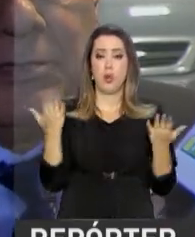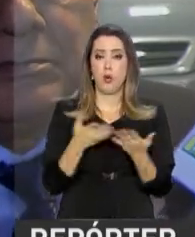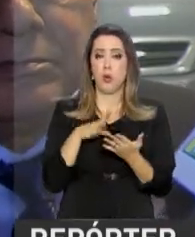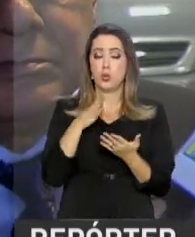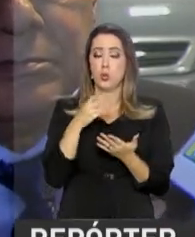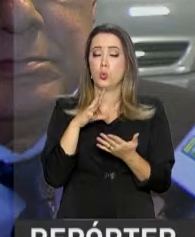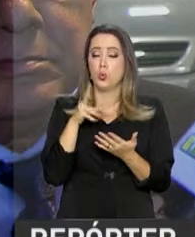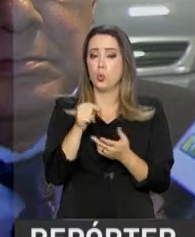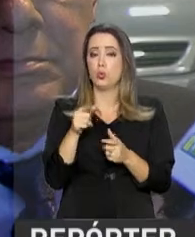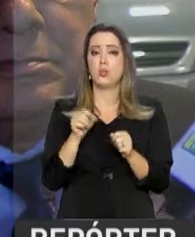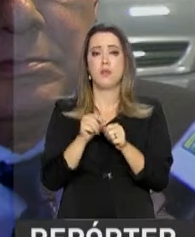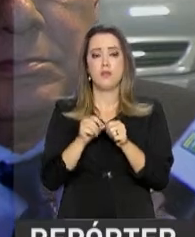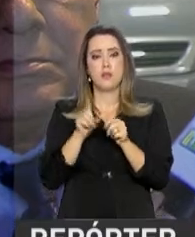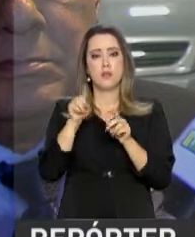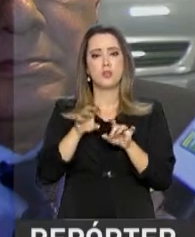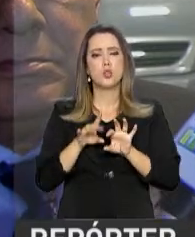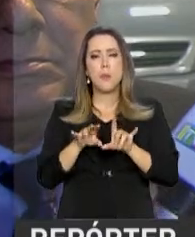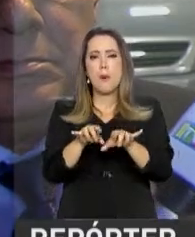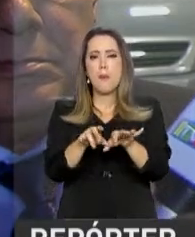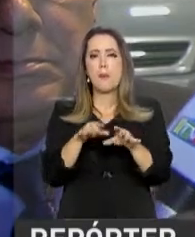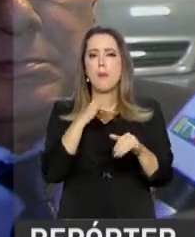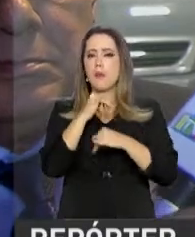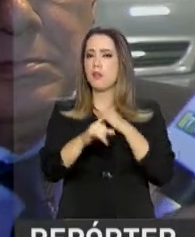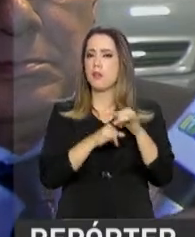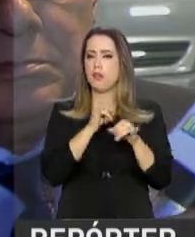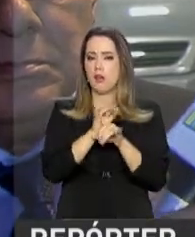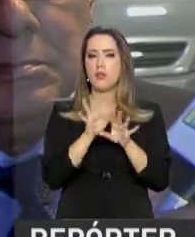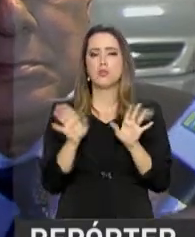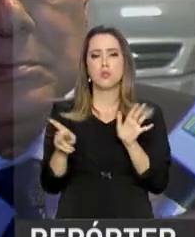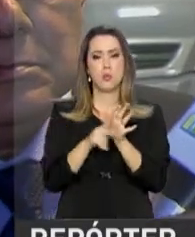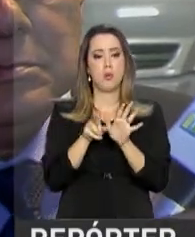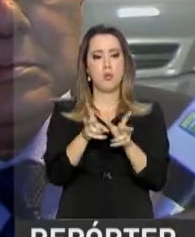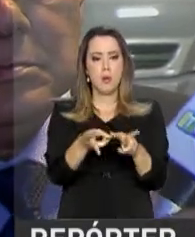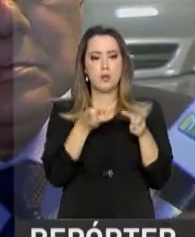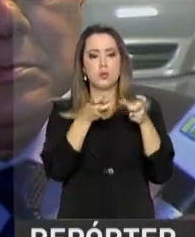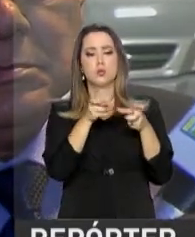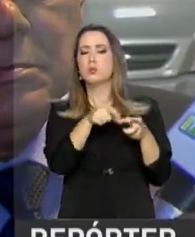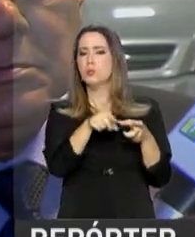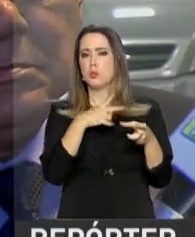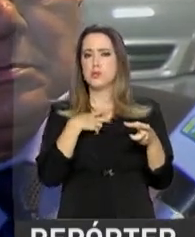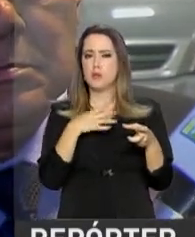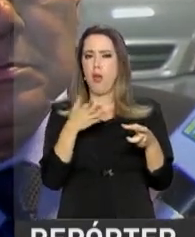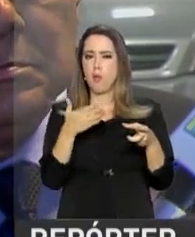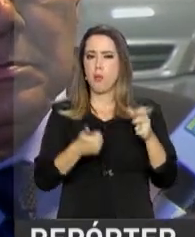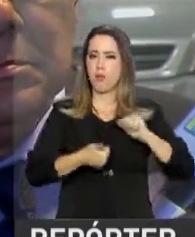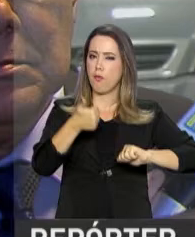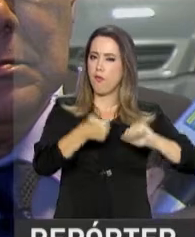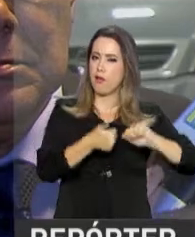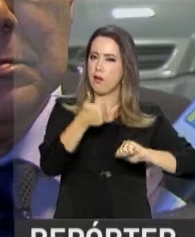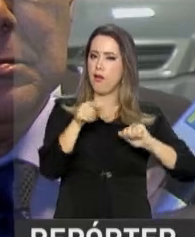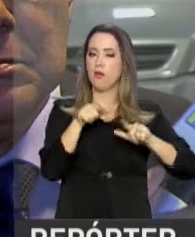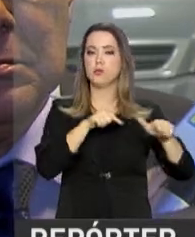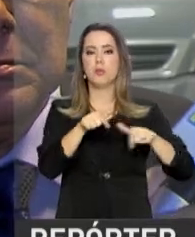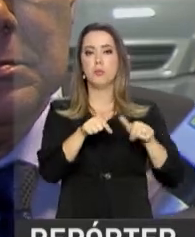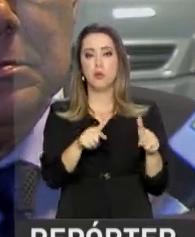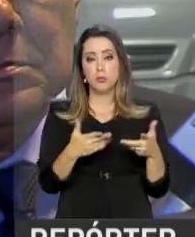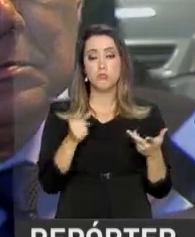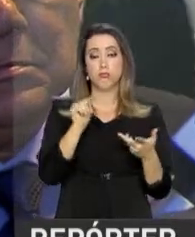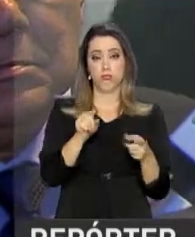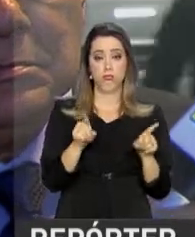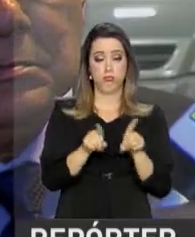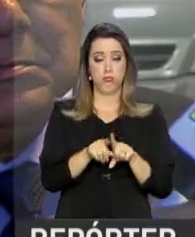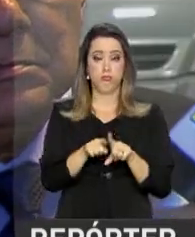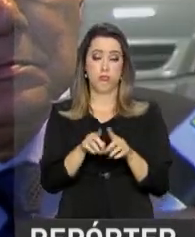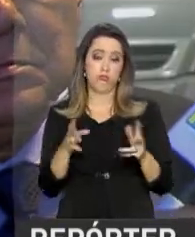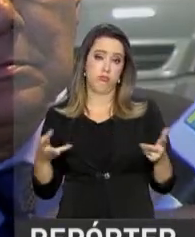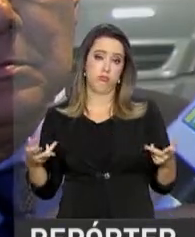eles fazem são lançados identificados e com isso nós podemos avaliar a qualidade do trabalho ea